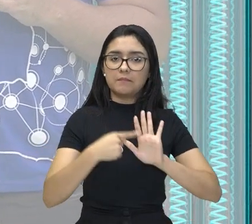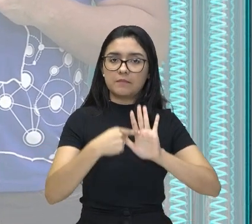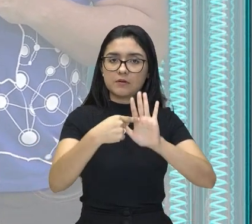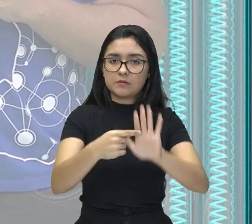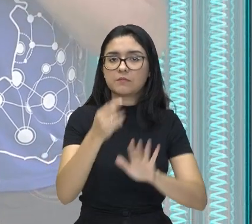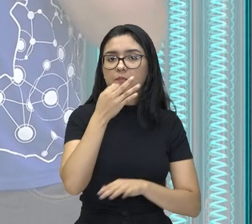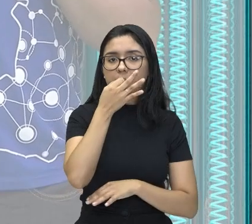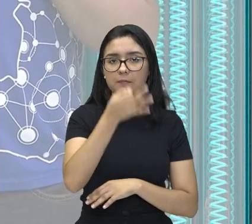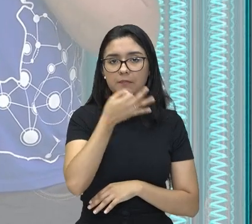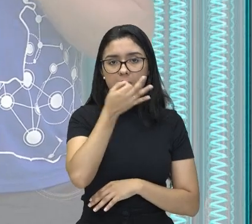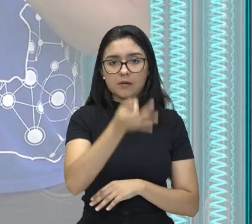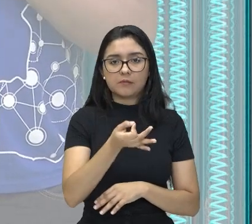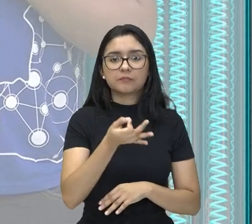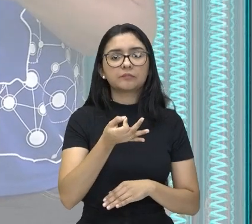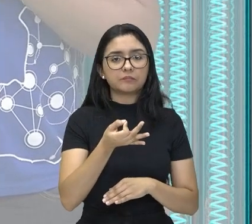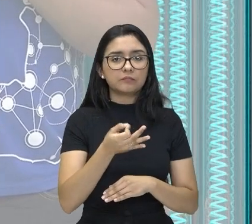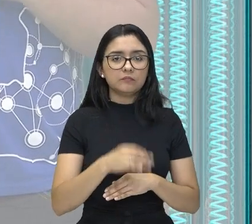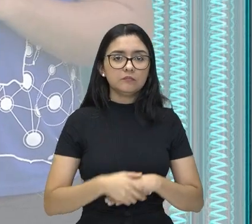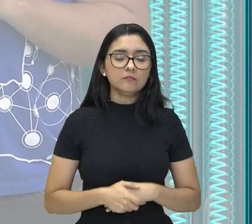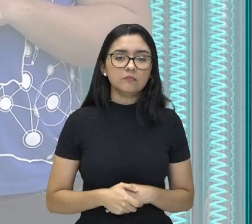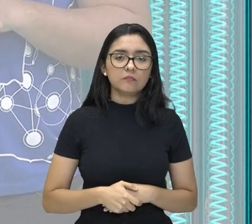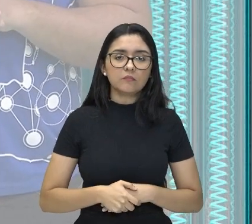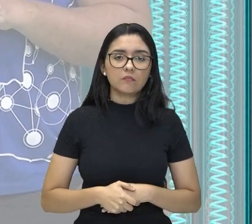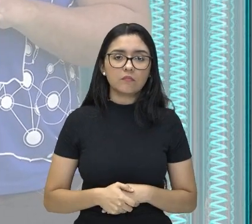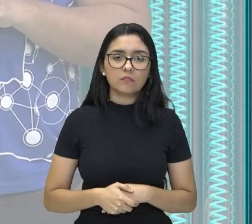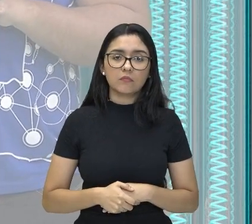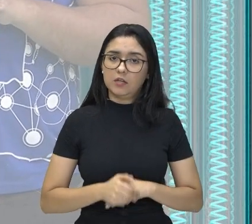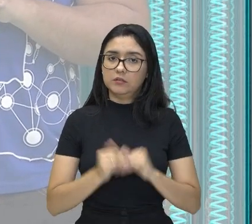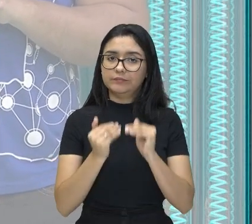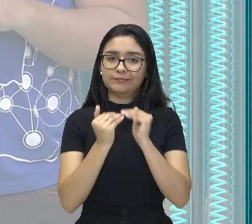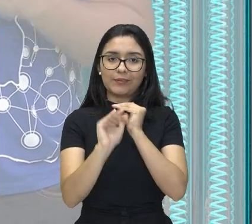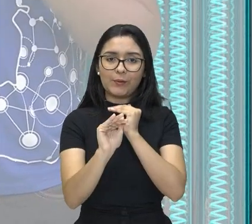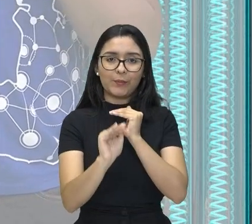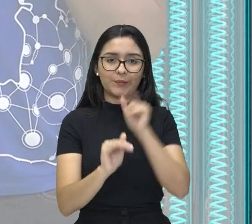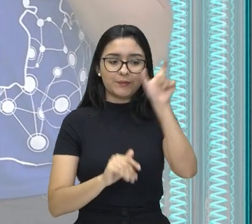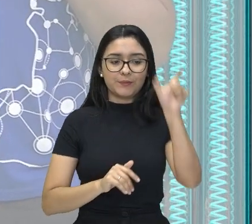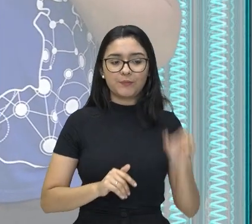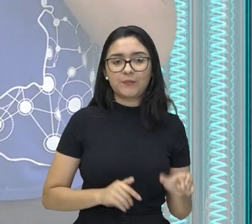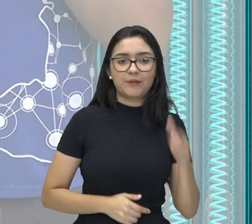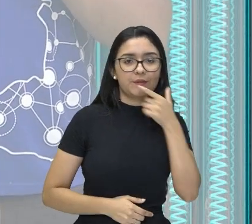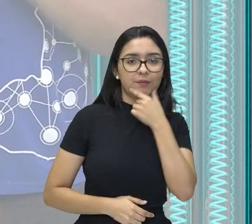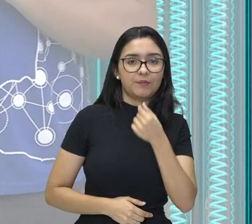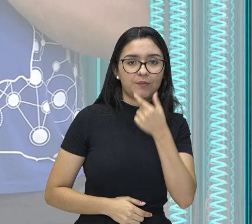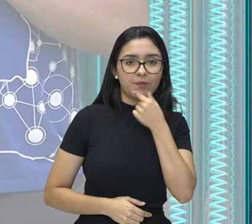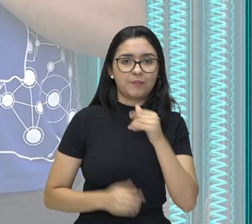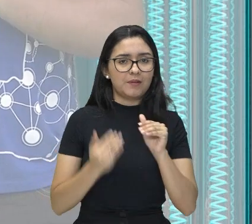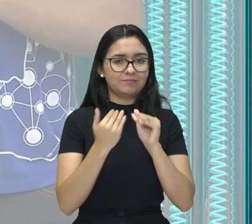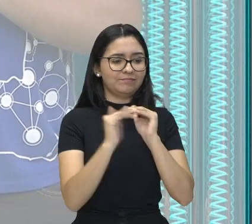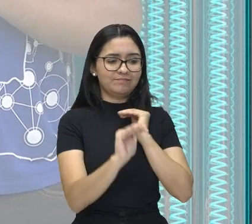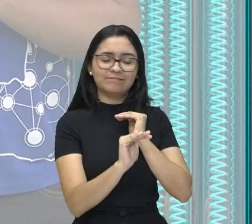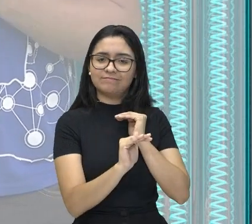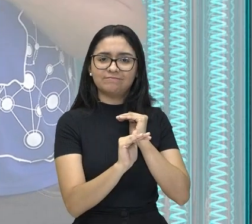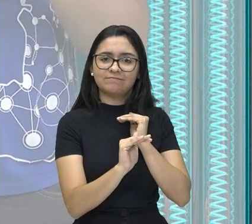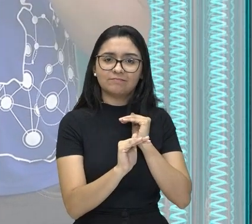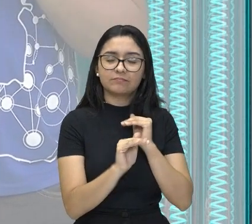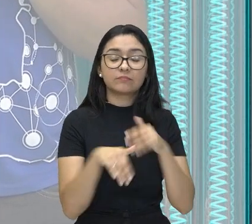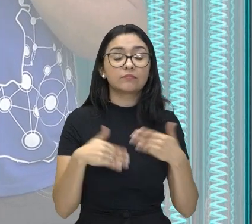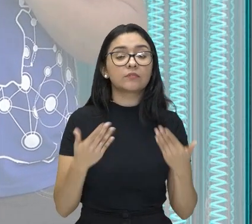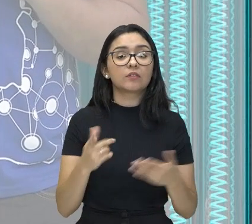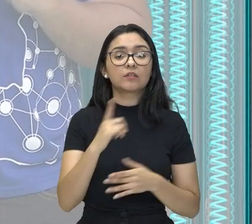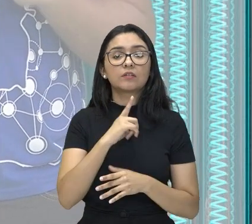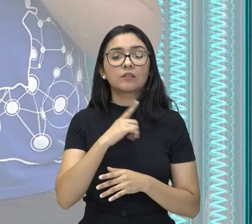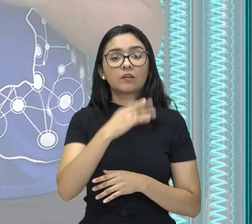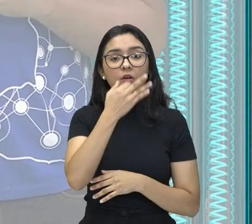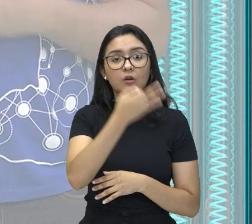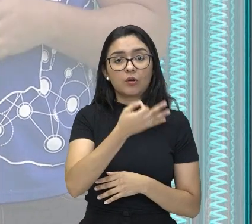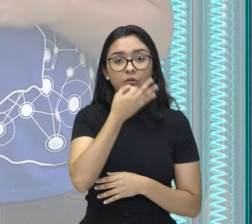vista, ou seja, aqui aí entra em discordância, certo? Ela refuta essa ideia. Nós temos aí um movimento